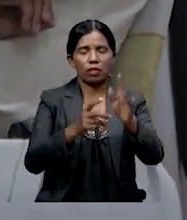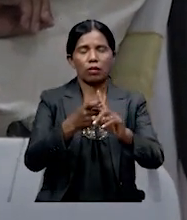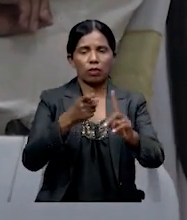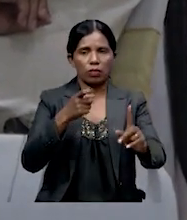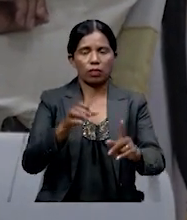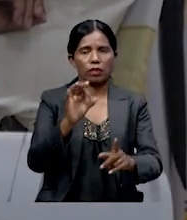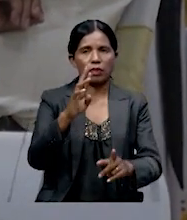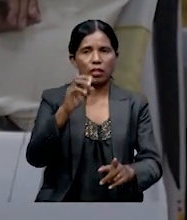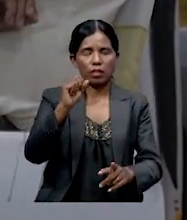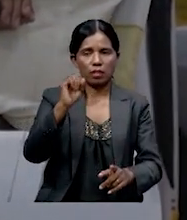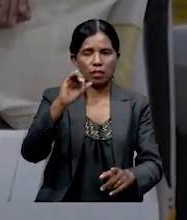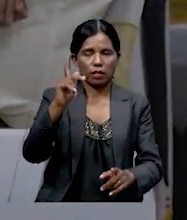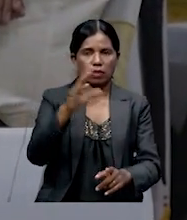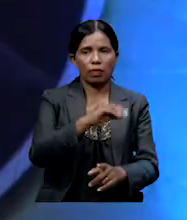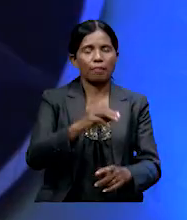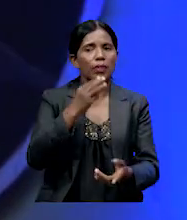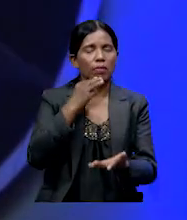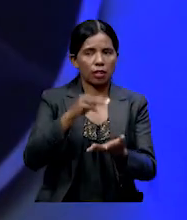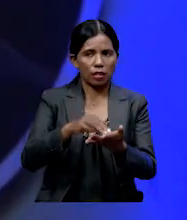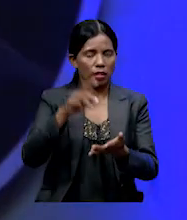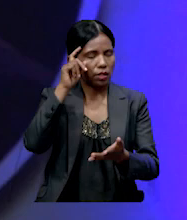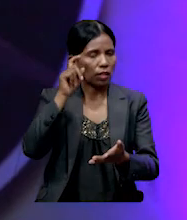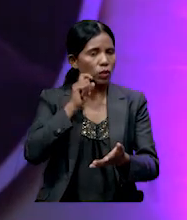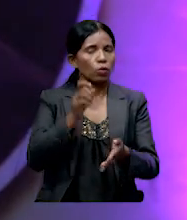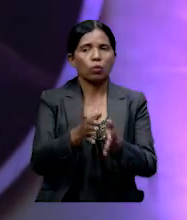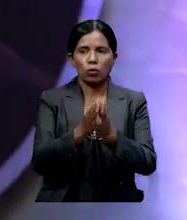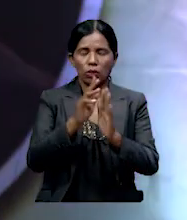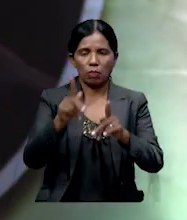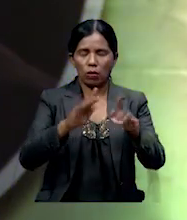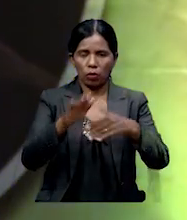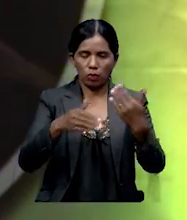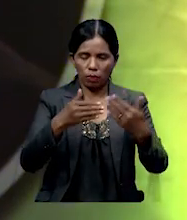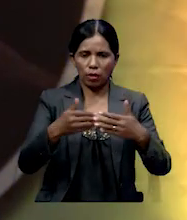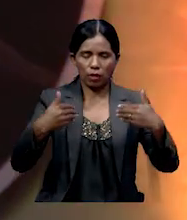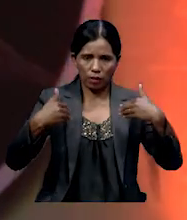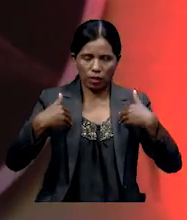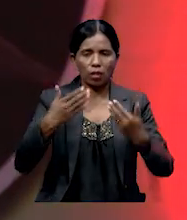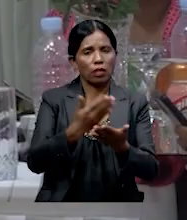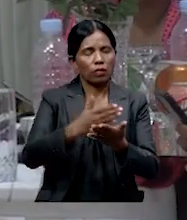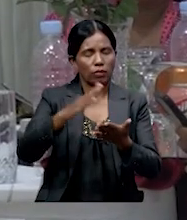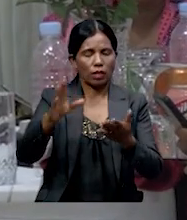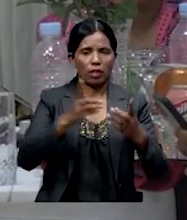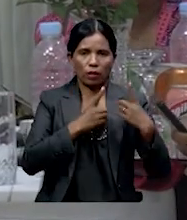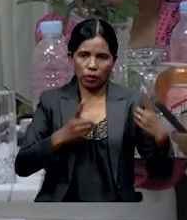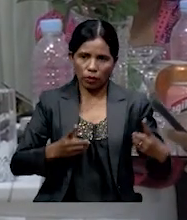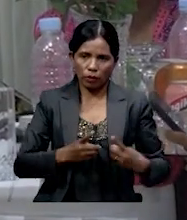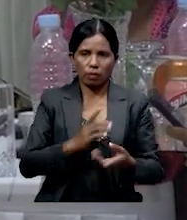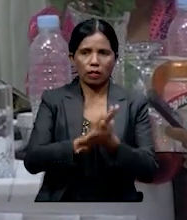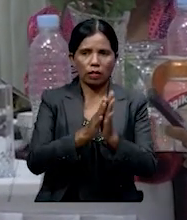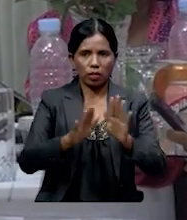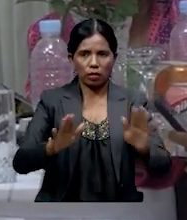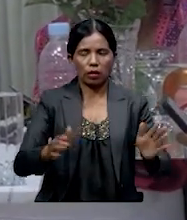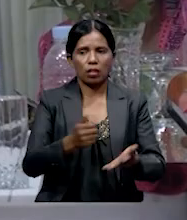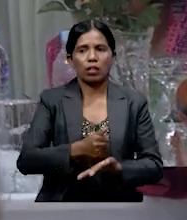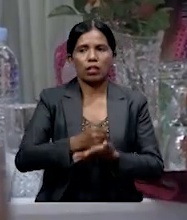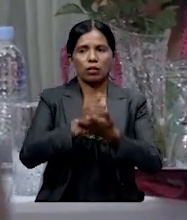Adelaide. Husi mensagem ne kairala sanam dismau husi ema hotu bela hakiak no fahe domin dame respeita no apoio